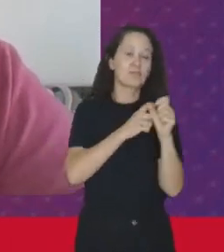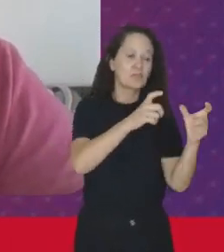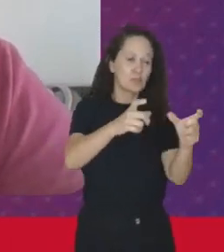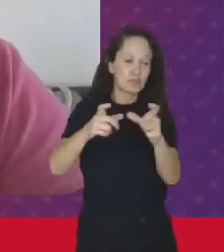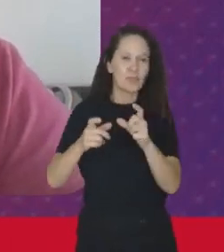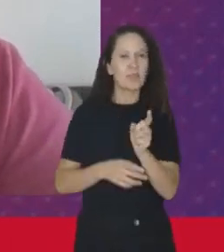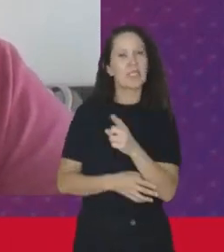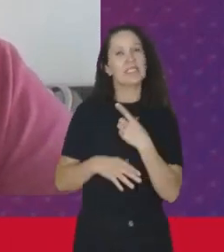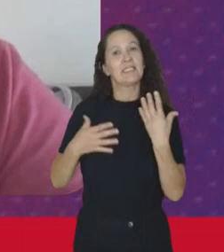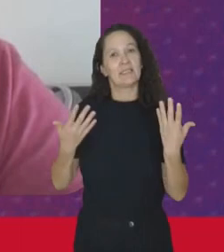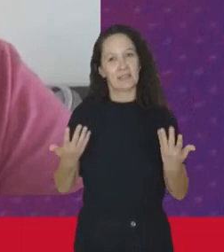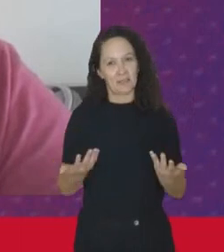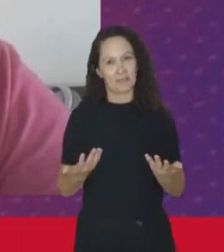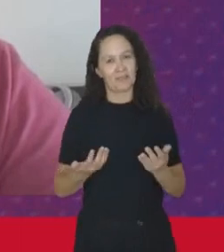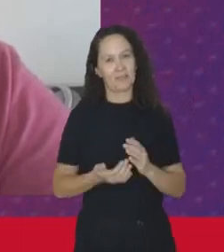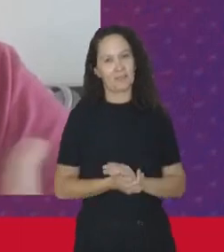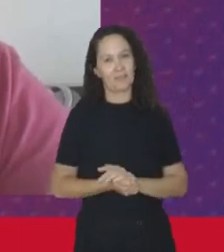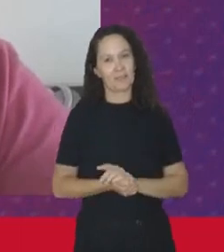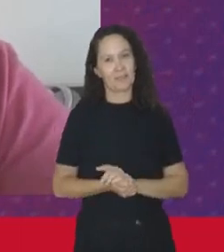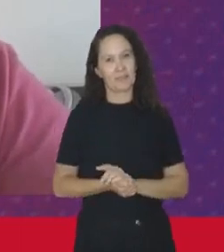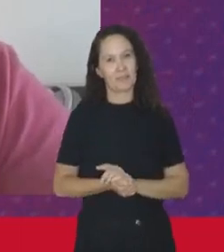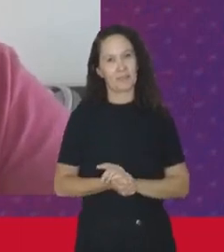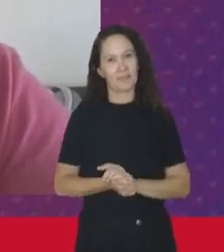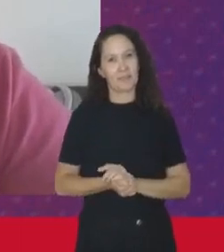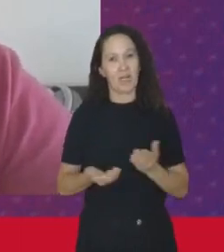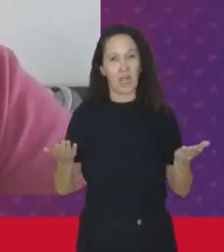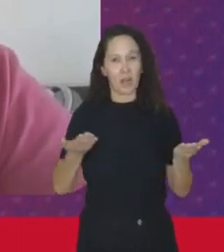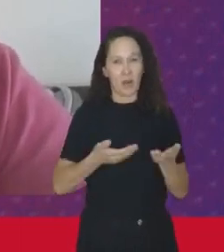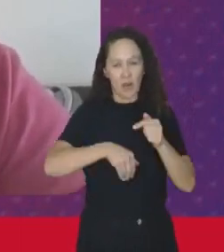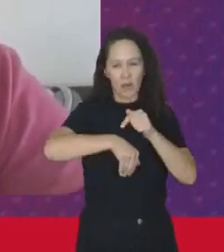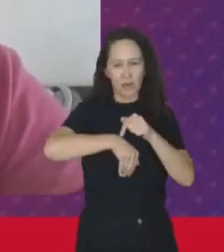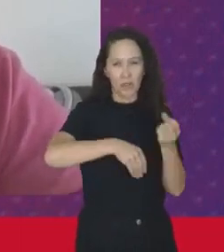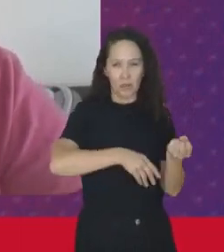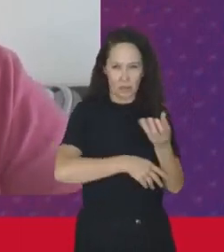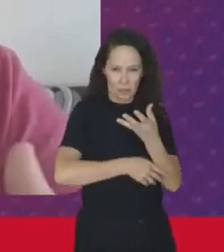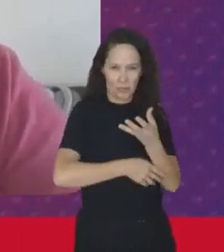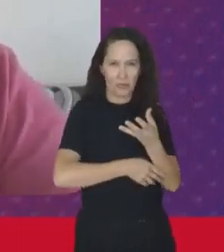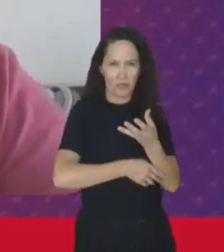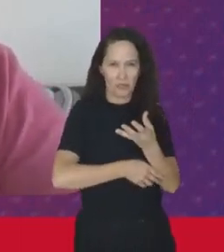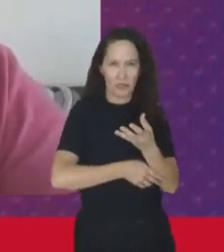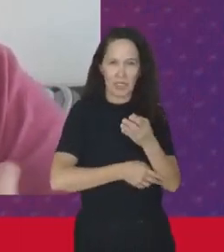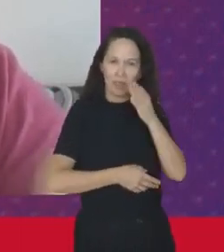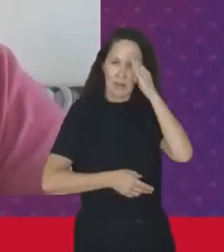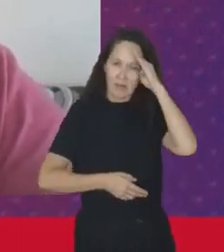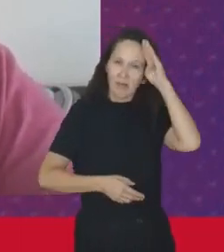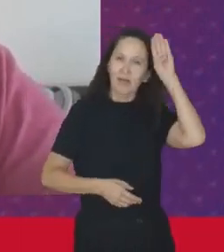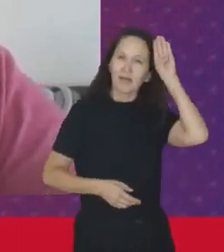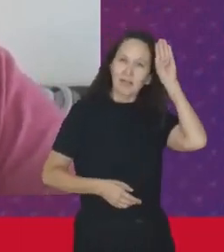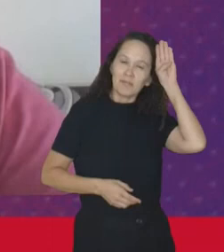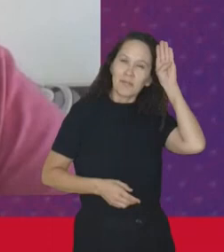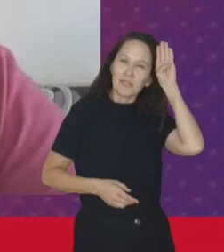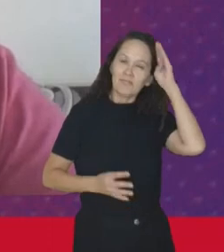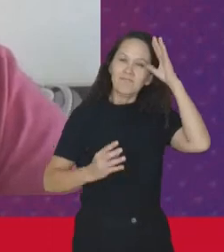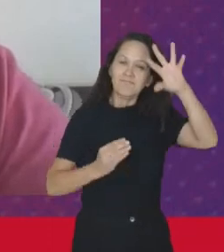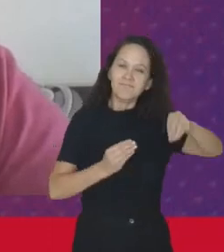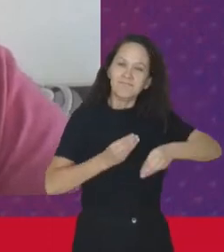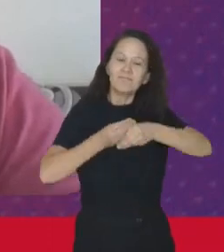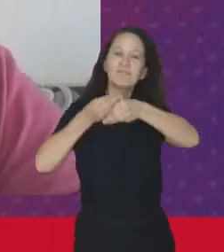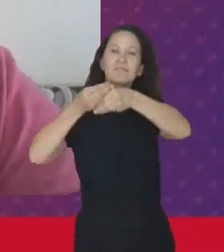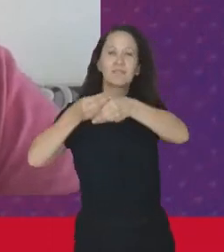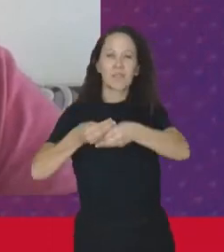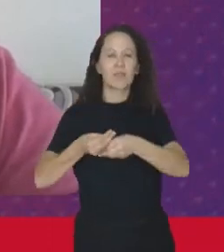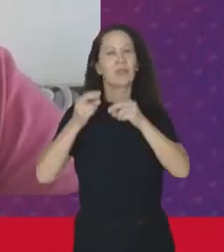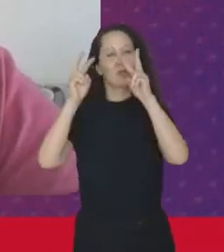socioespaciais. Então, só mais recentemente é que a academia incorpora